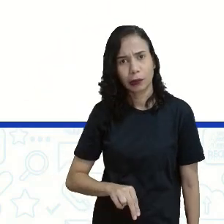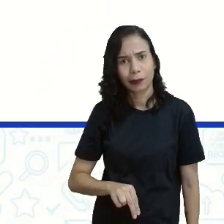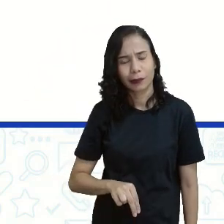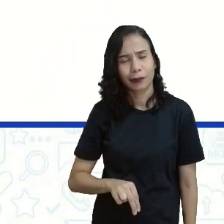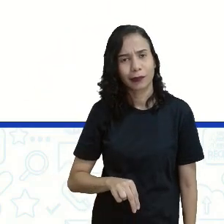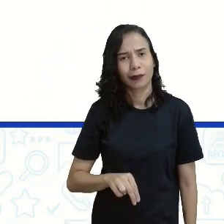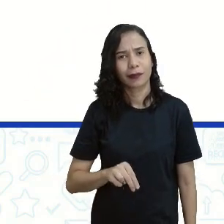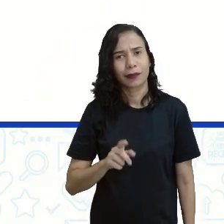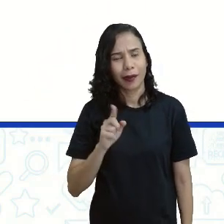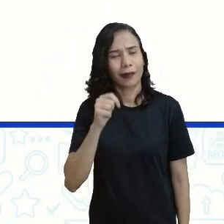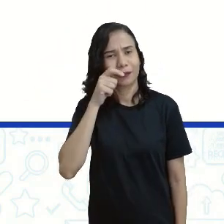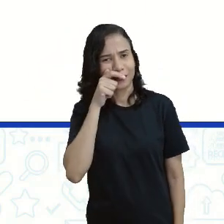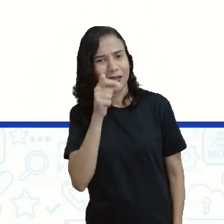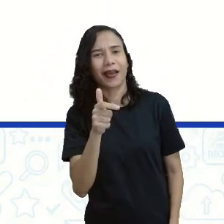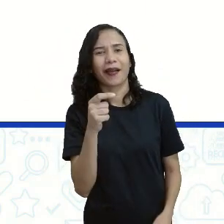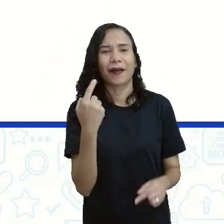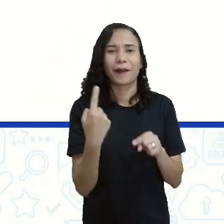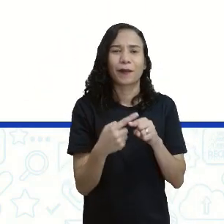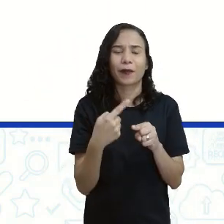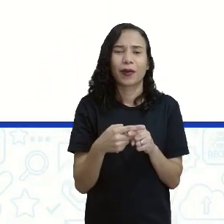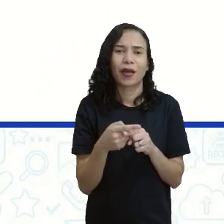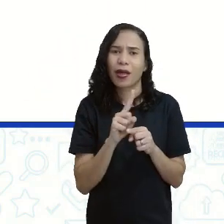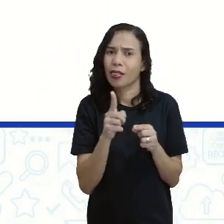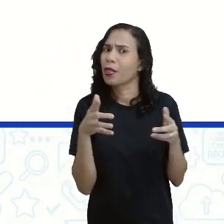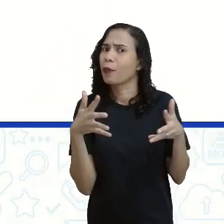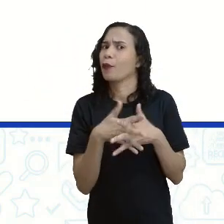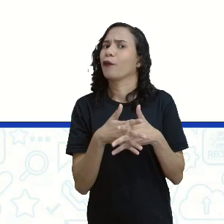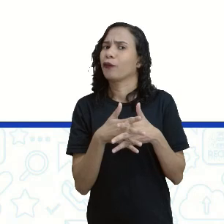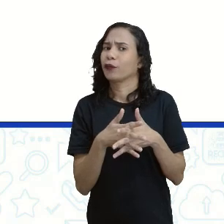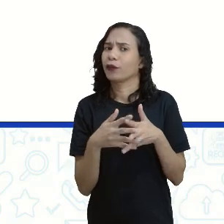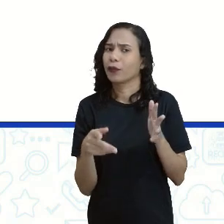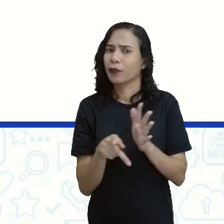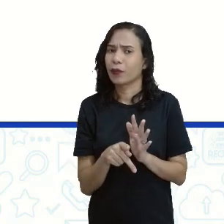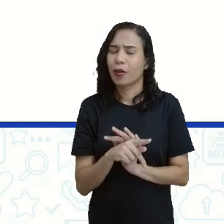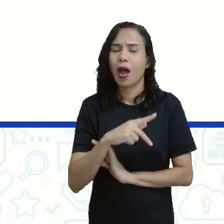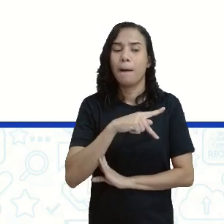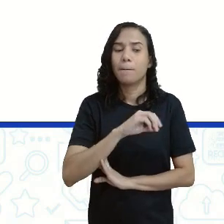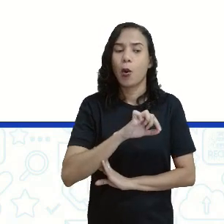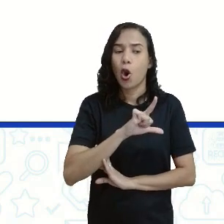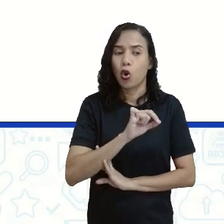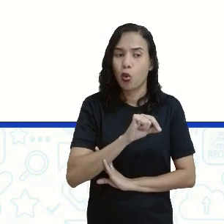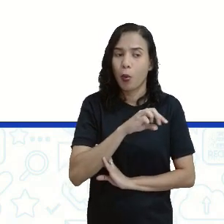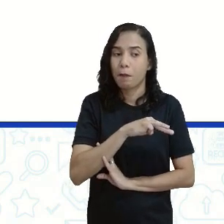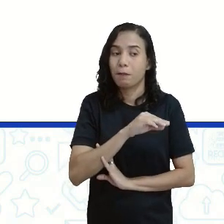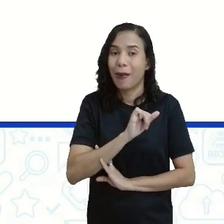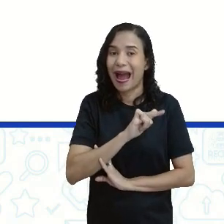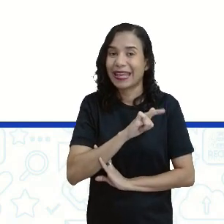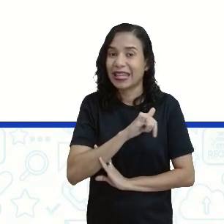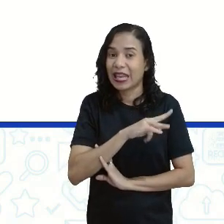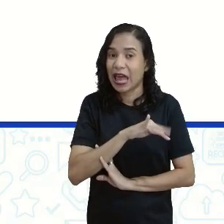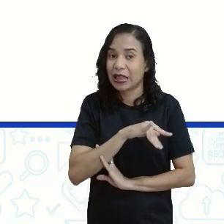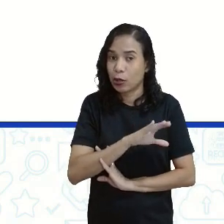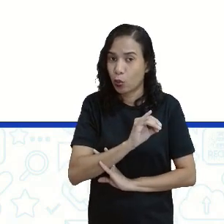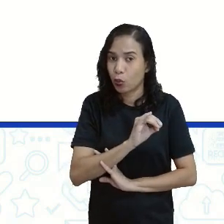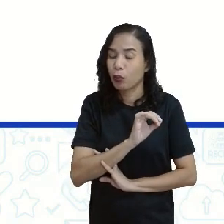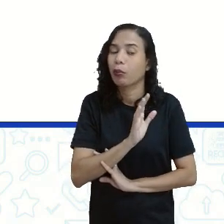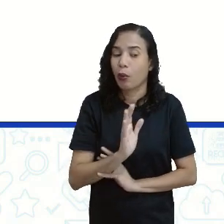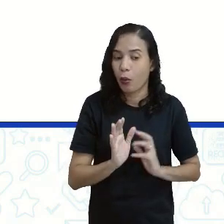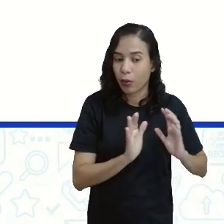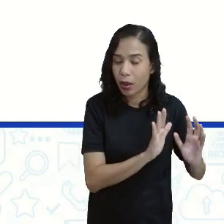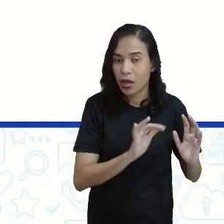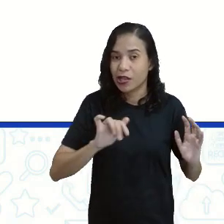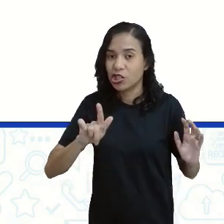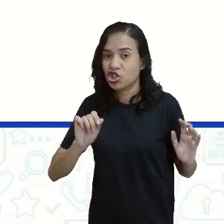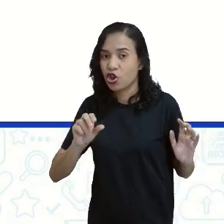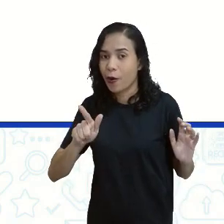né? E isso é muito interessante e não deve ser confundido, tá? Polo magnético é uma coisa, polo geográfico